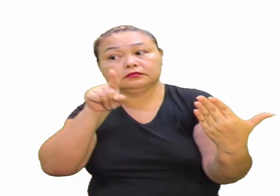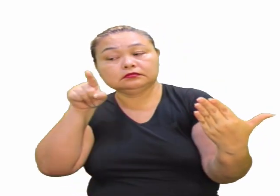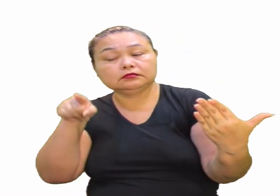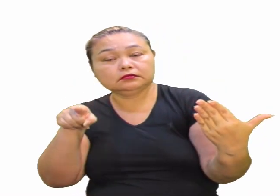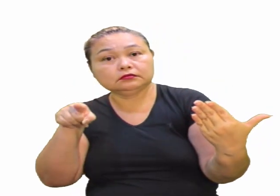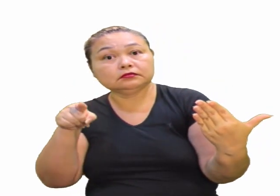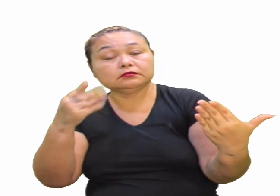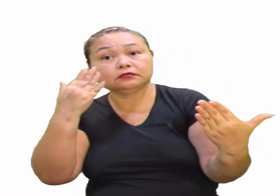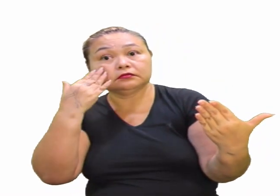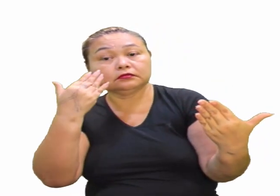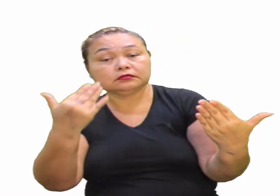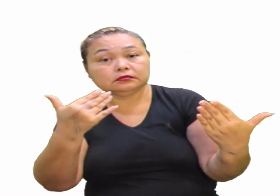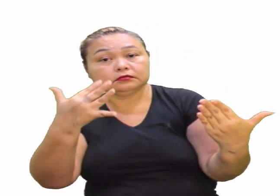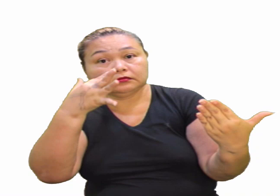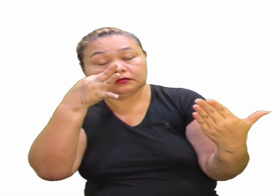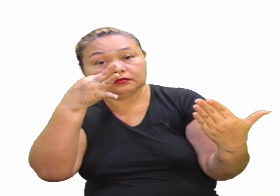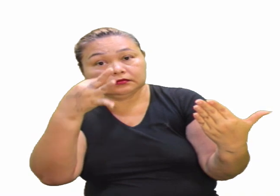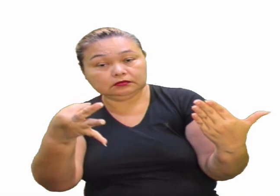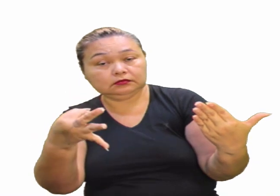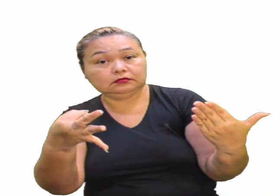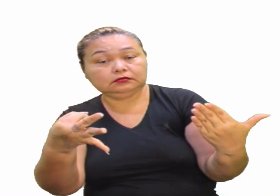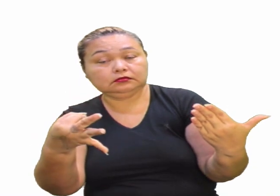ter provas,